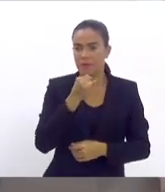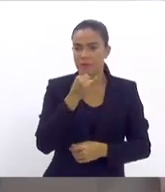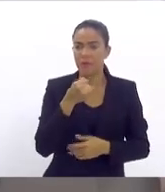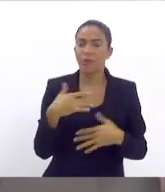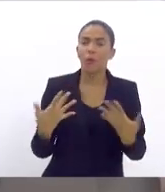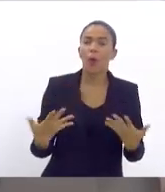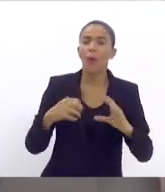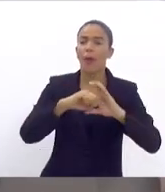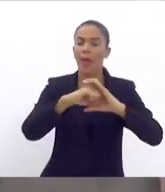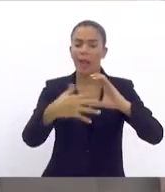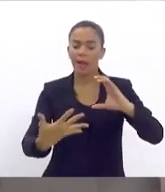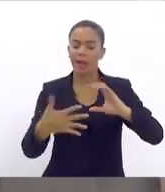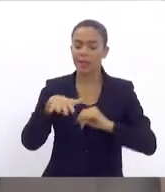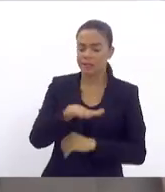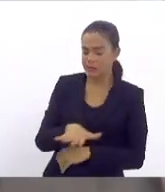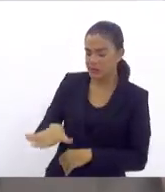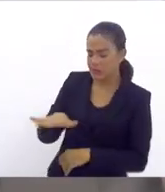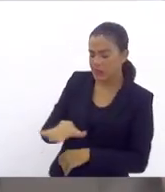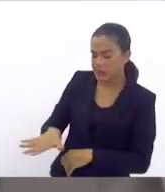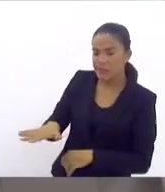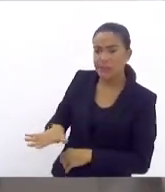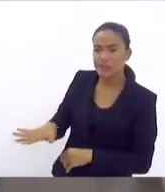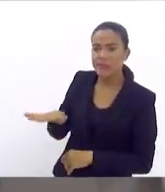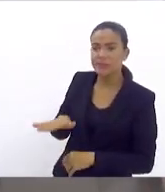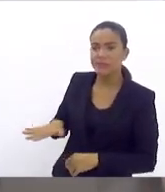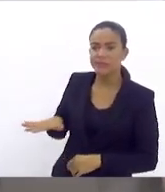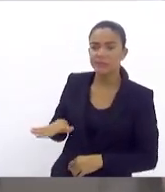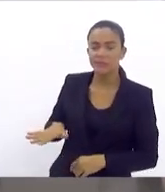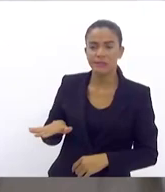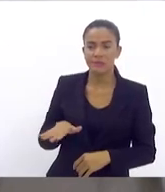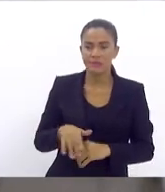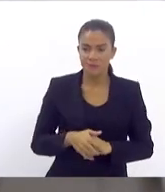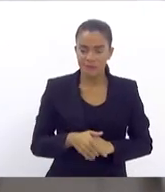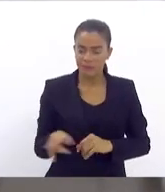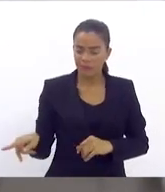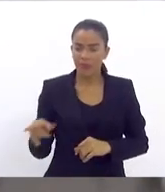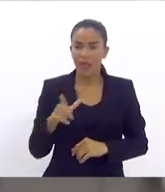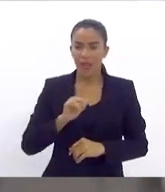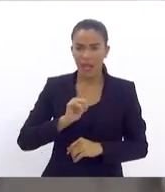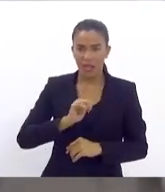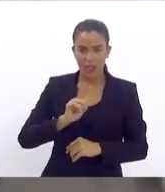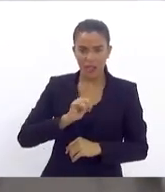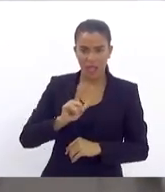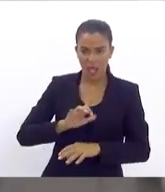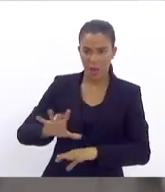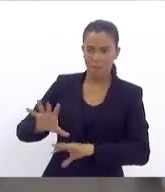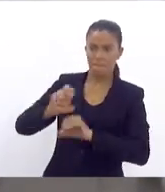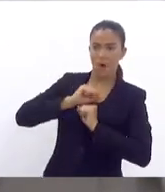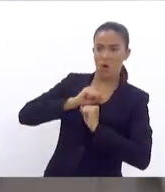é a característica daquela criança que é portadora do espectro